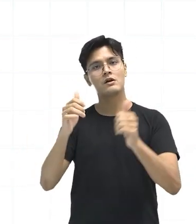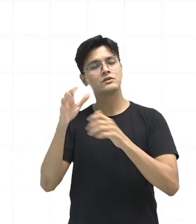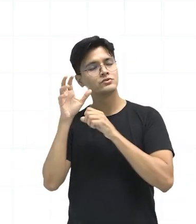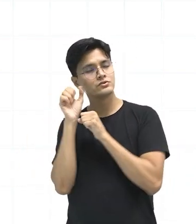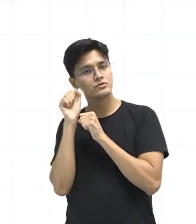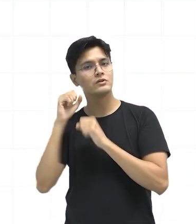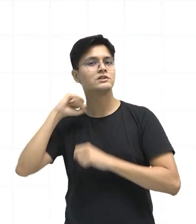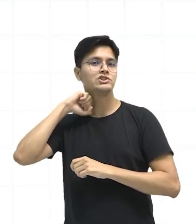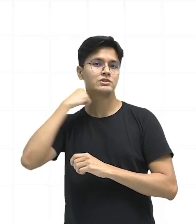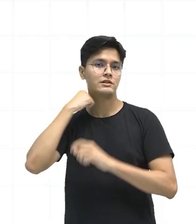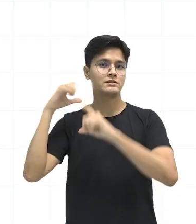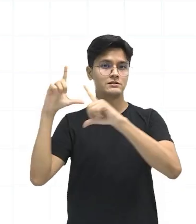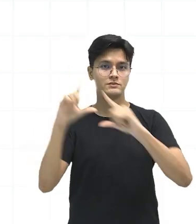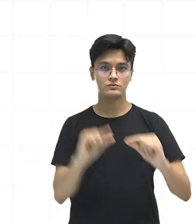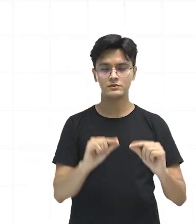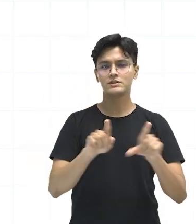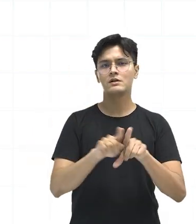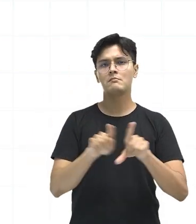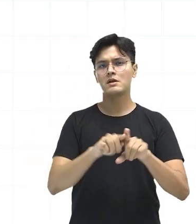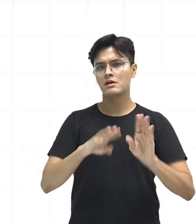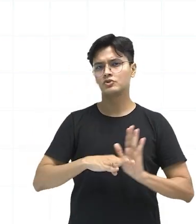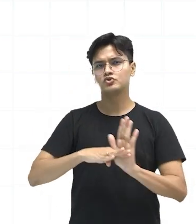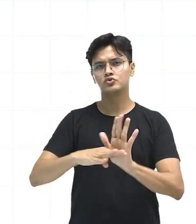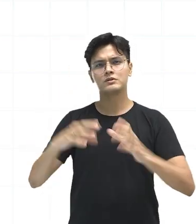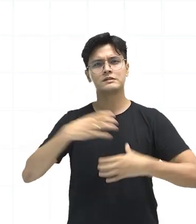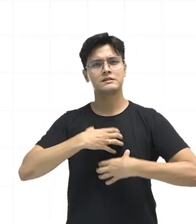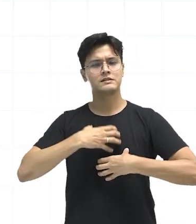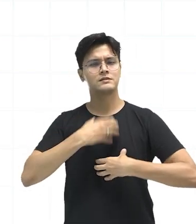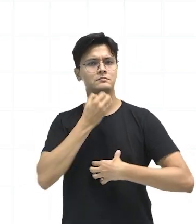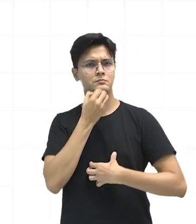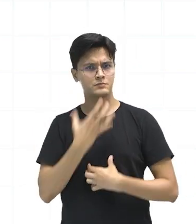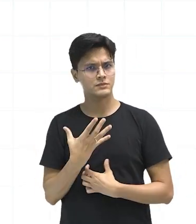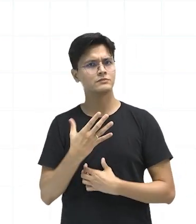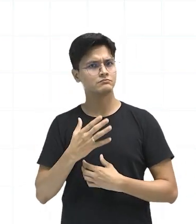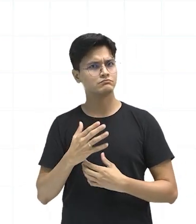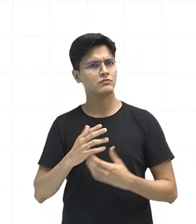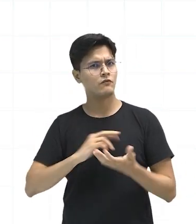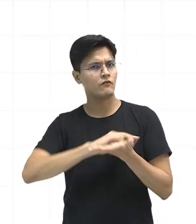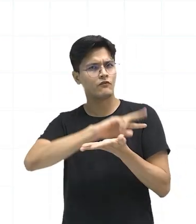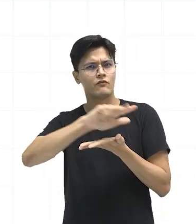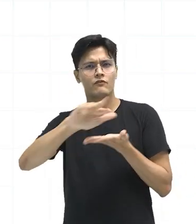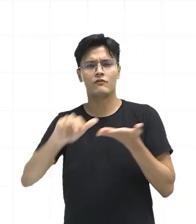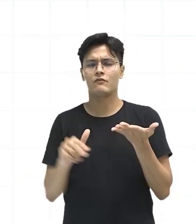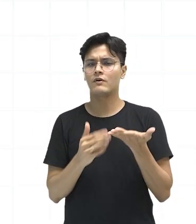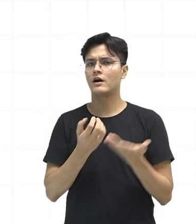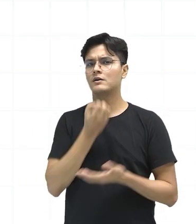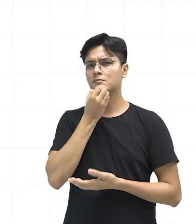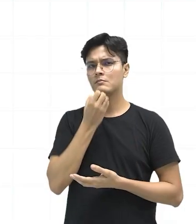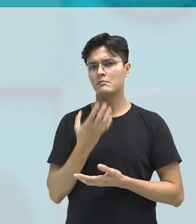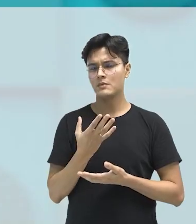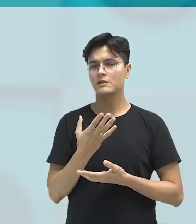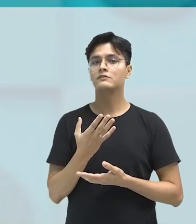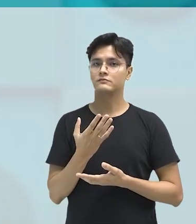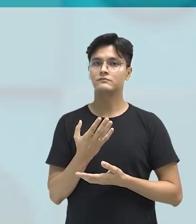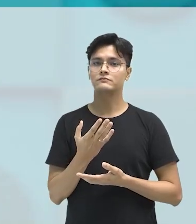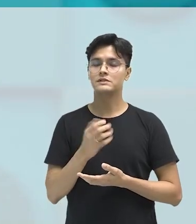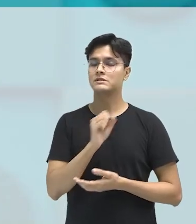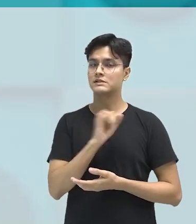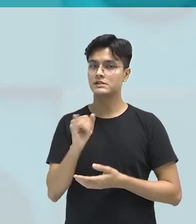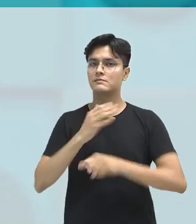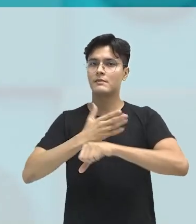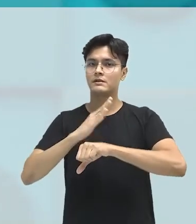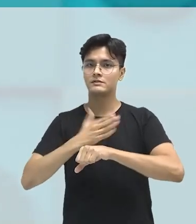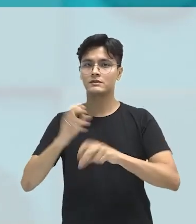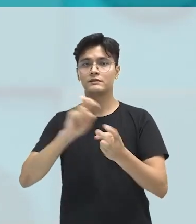o bem-estar. Nossa, vocês viram aí a quantidade de benefícios ao se tornar um capoeirista? Esse é